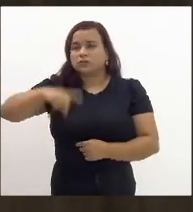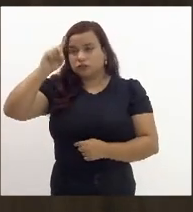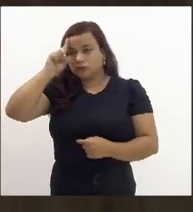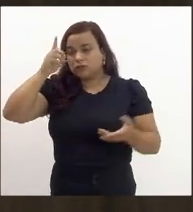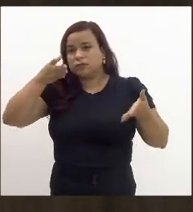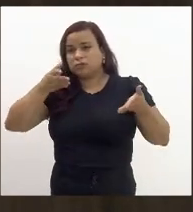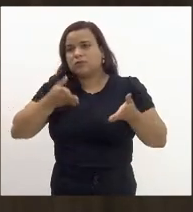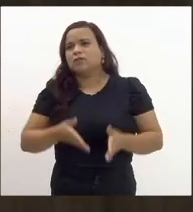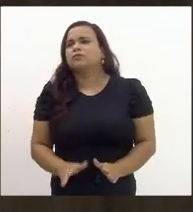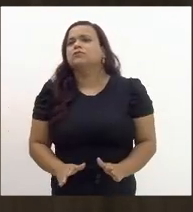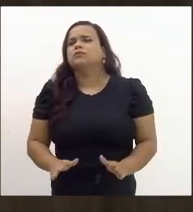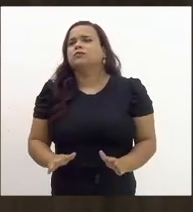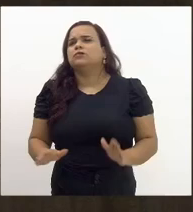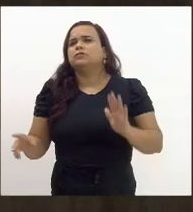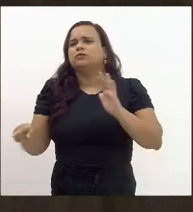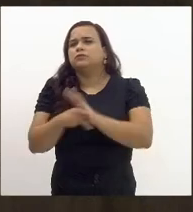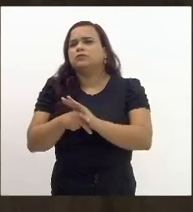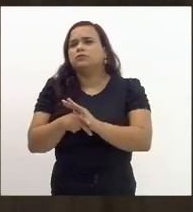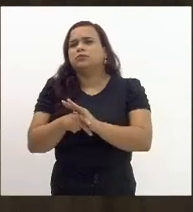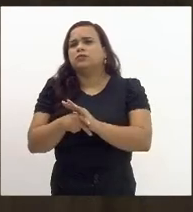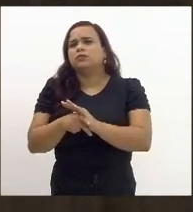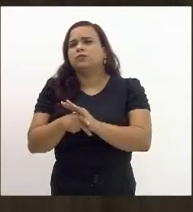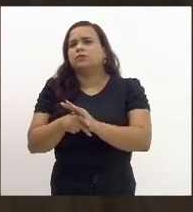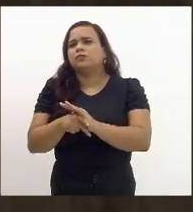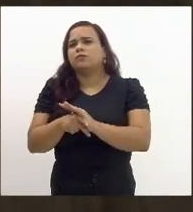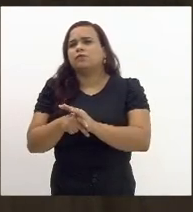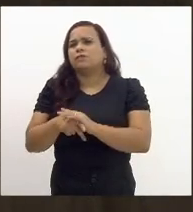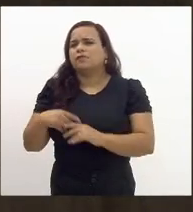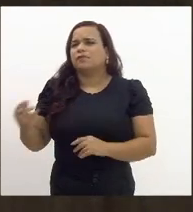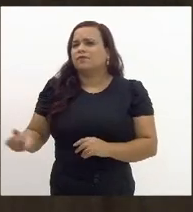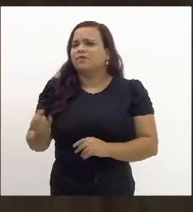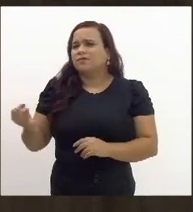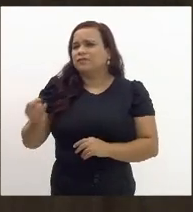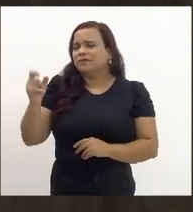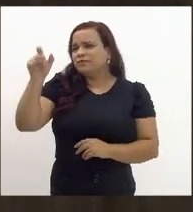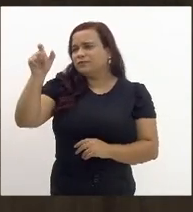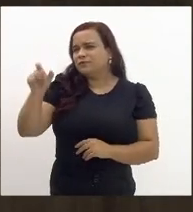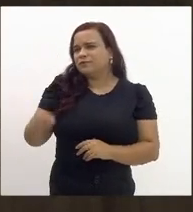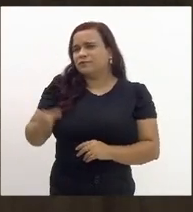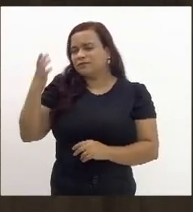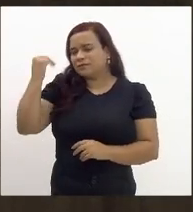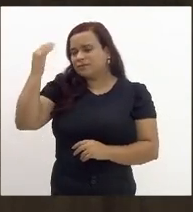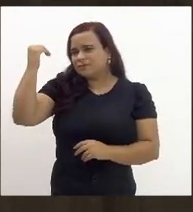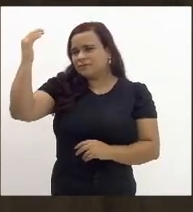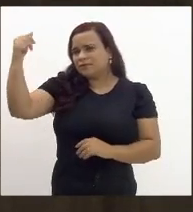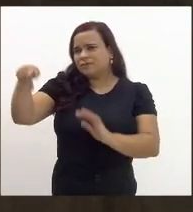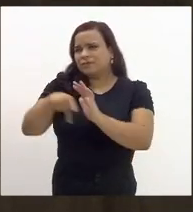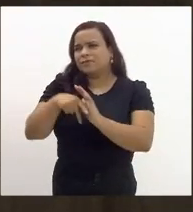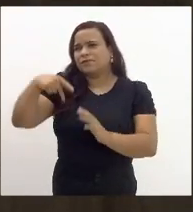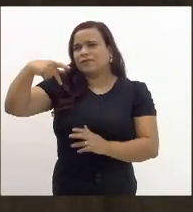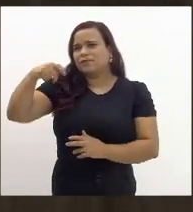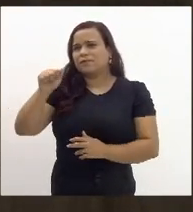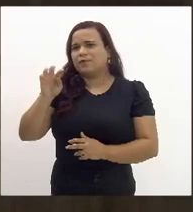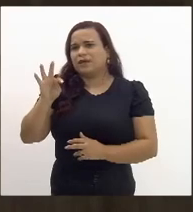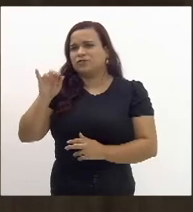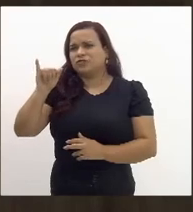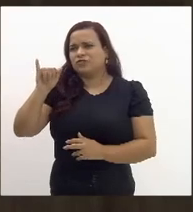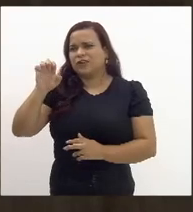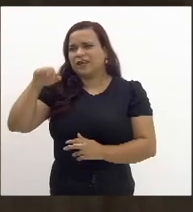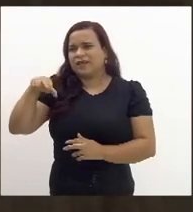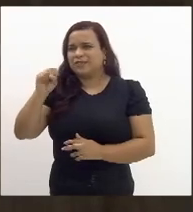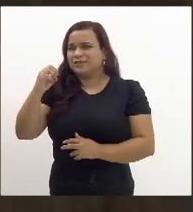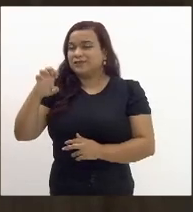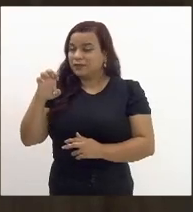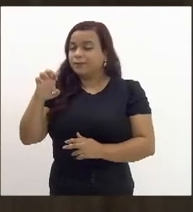nascimento do nosso ilustre patiense, o maior de todos os patienses, Joaquim Osório